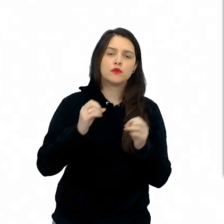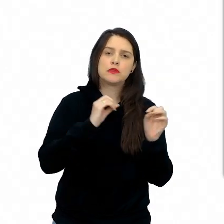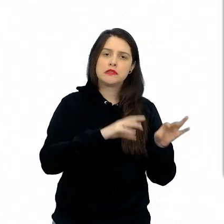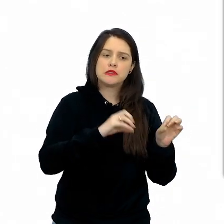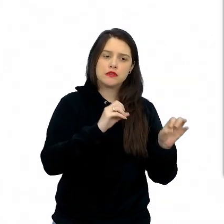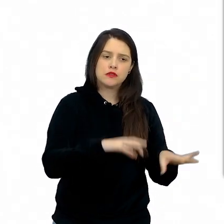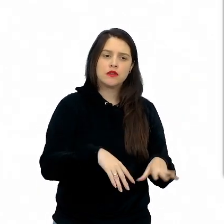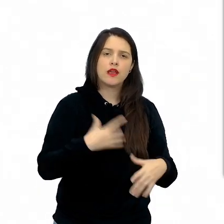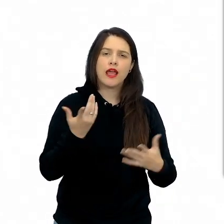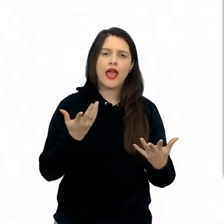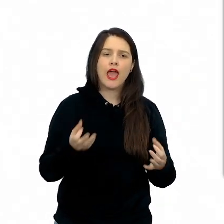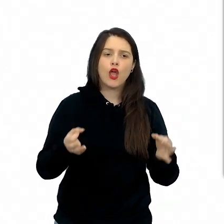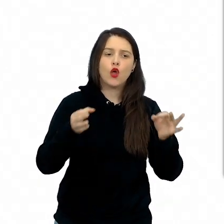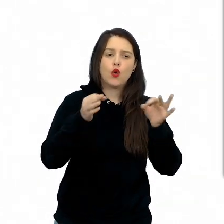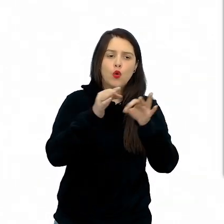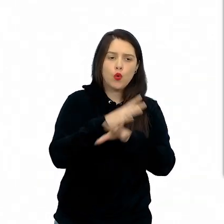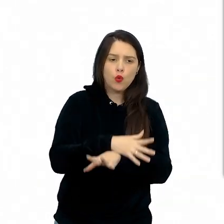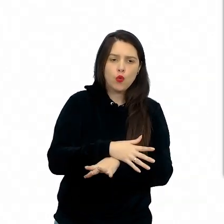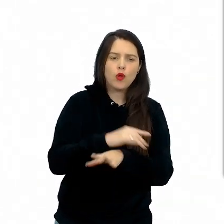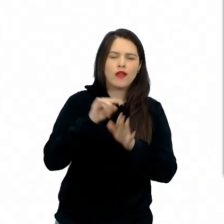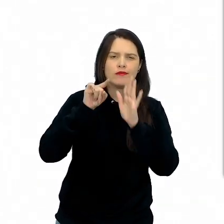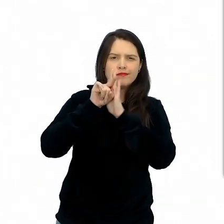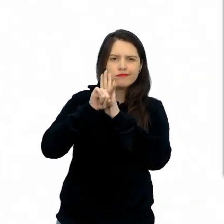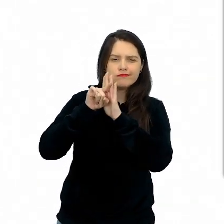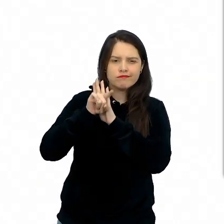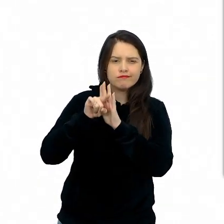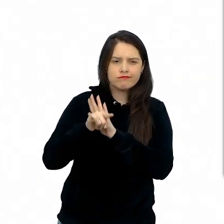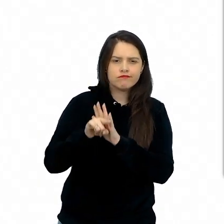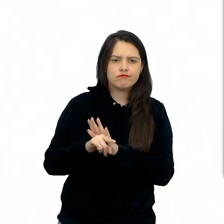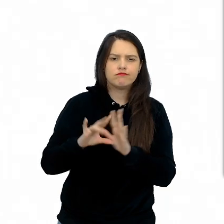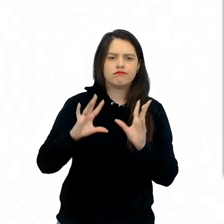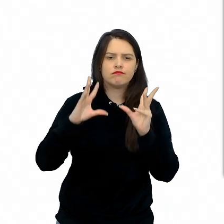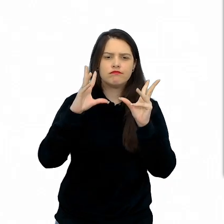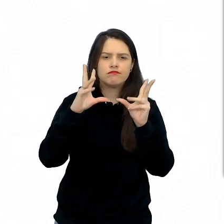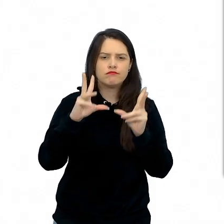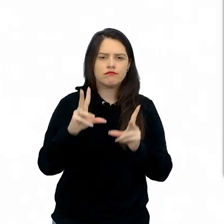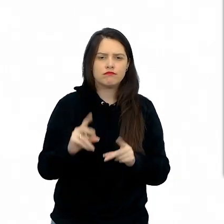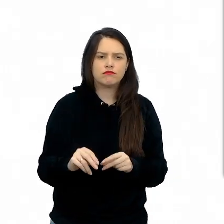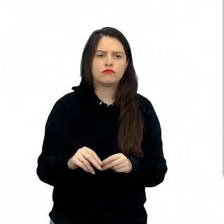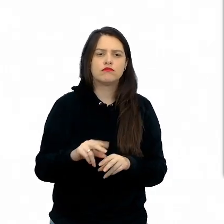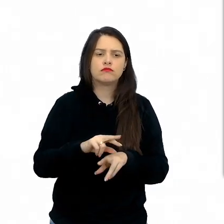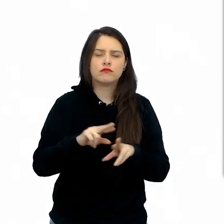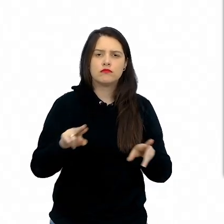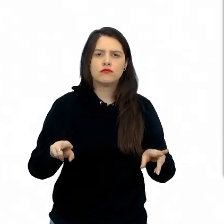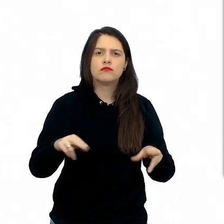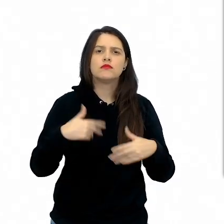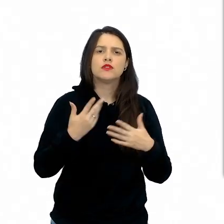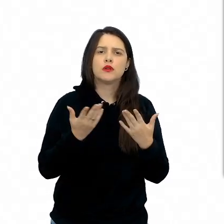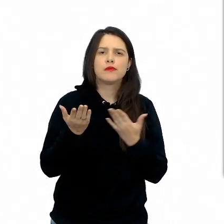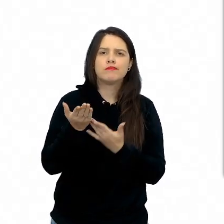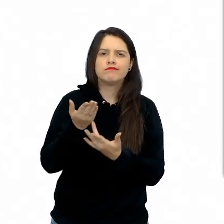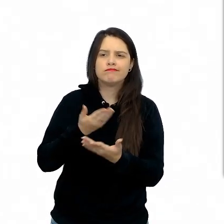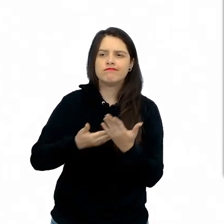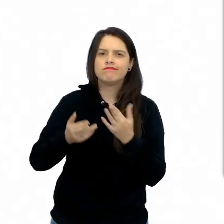que é concluir por meio de investigação que figuras de perímetros iguais podem ter áreas diferentes e que